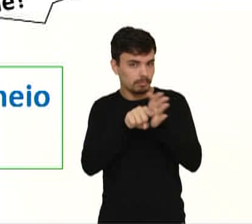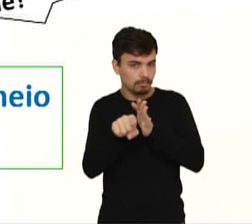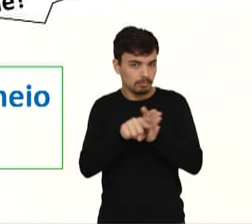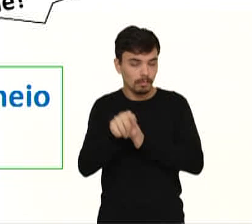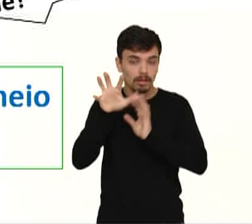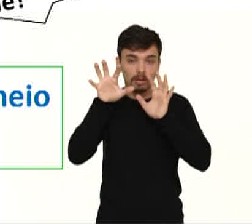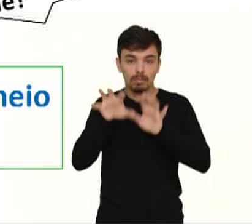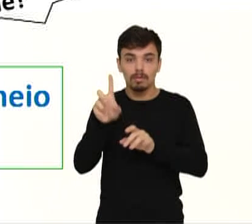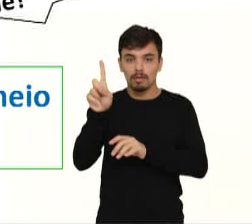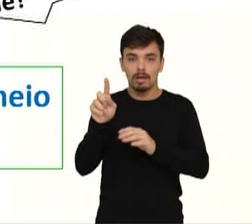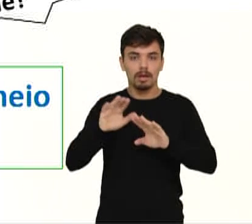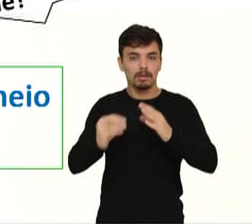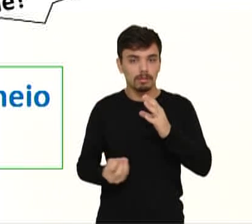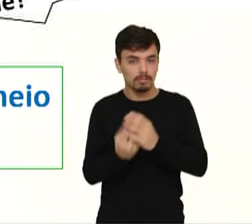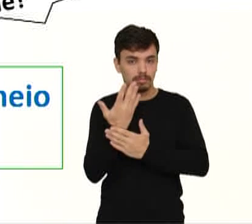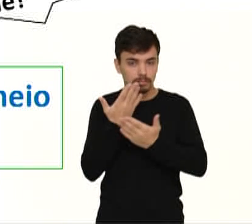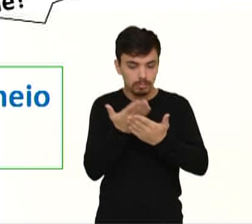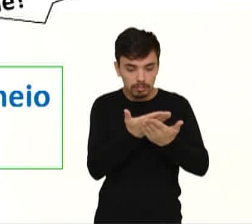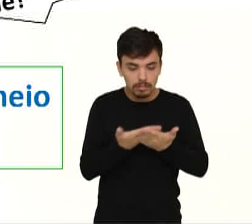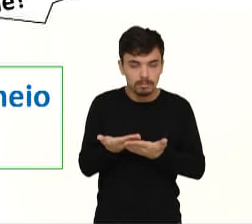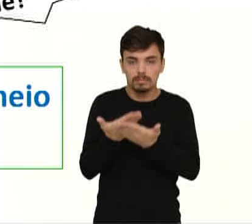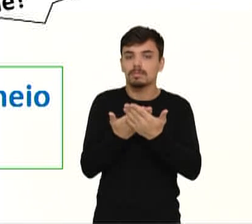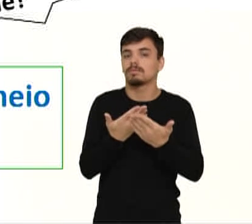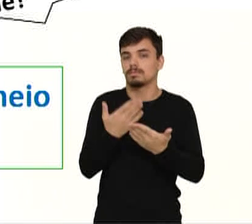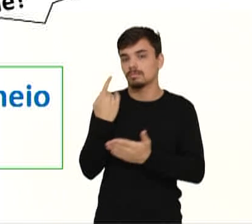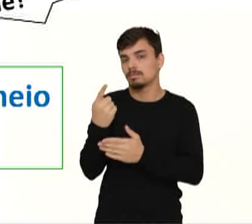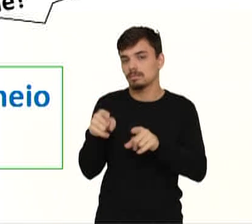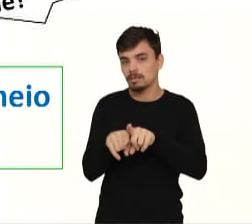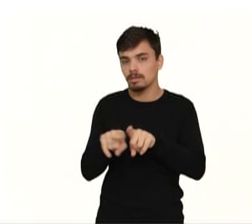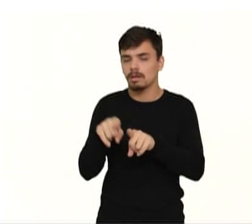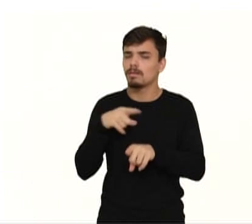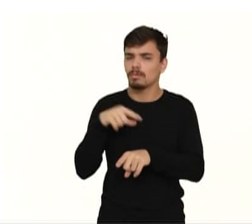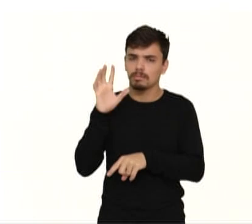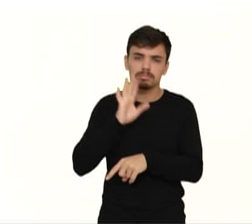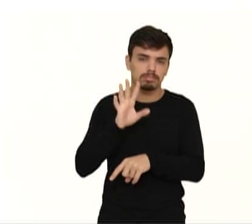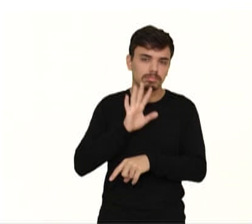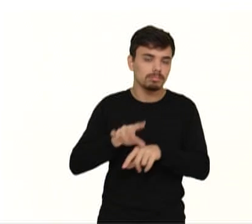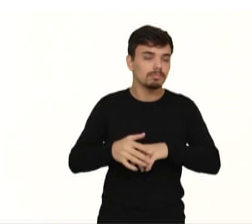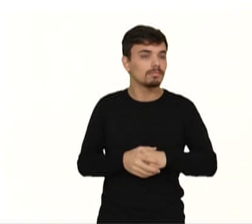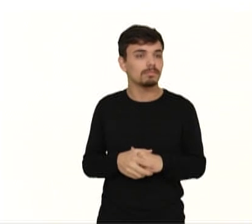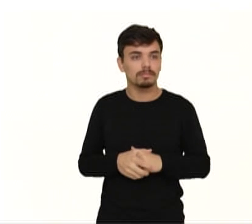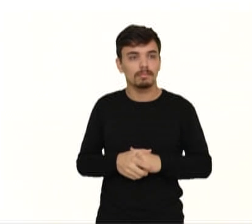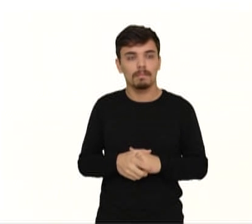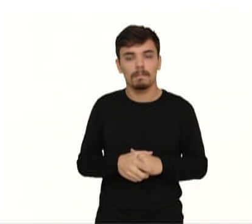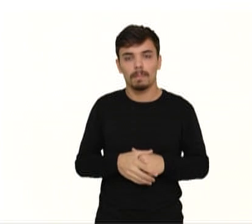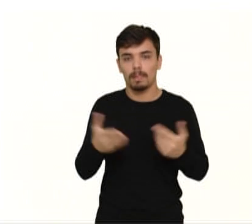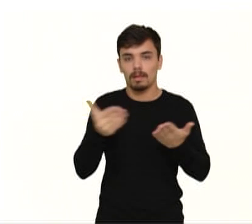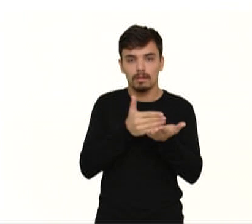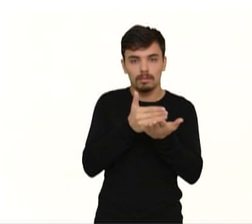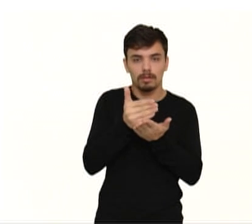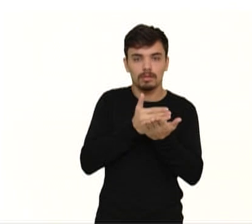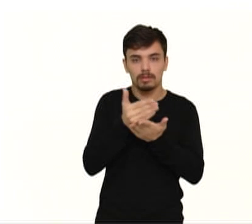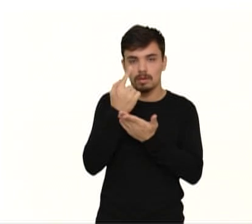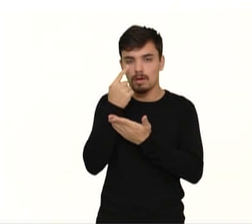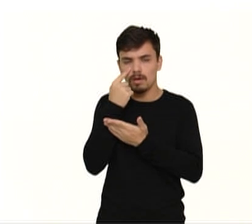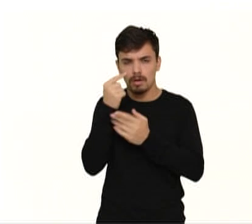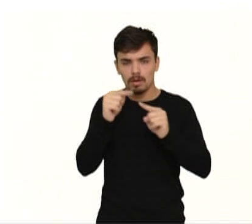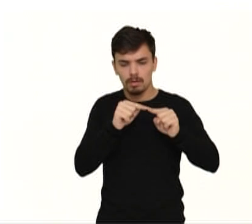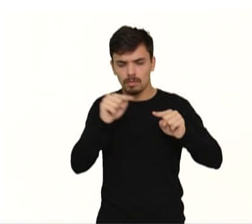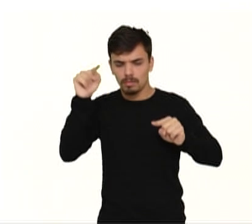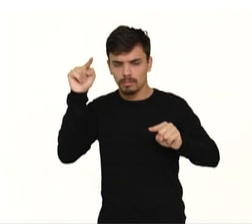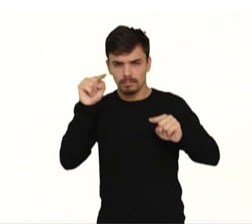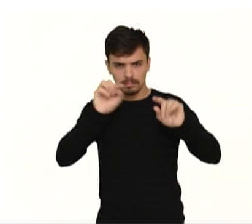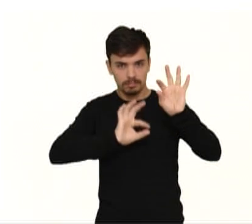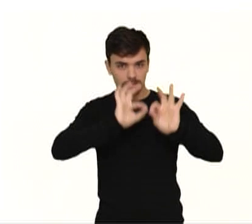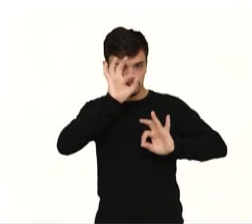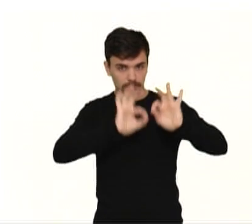a ecologia estuda. Então, é um estudo bem amplo, tem muita coisa bacana de estudar aqui na ecologia. Vamos começar aqui pelos níveis de organização. Então, olha